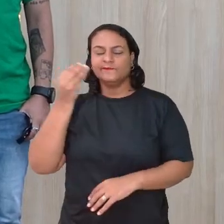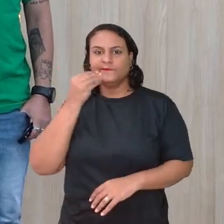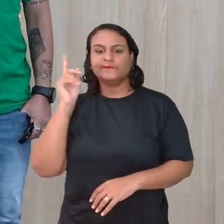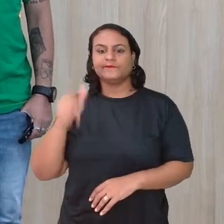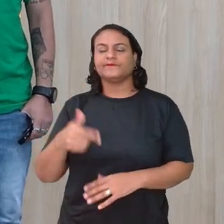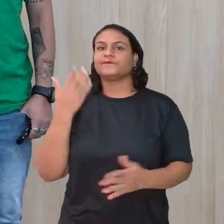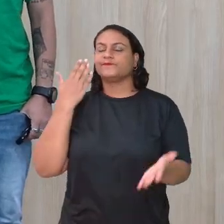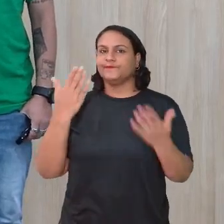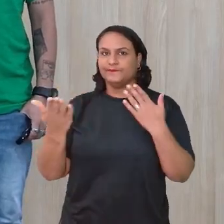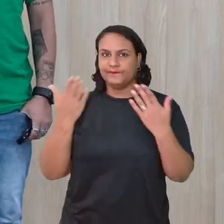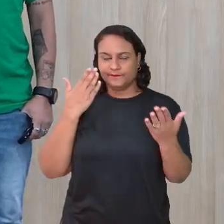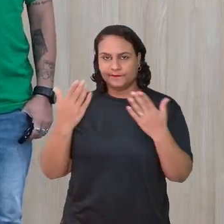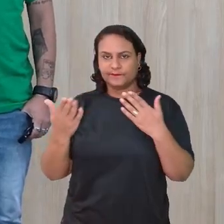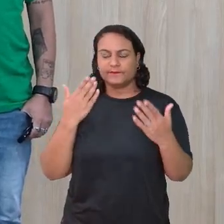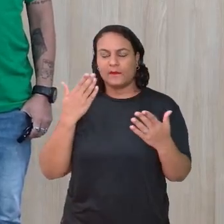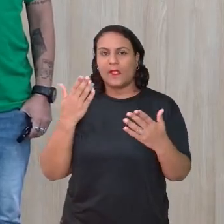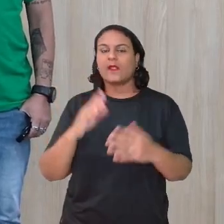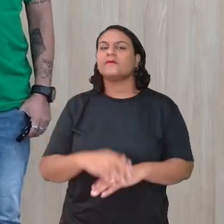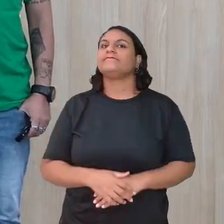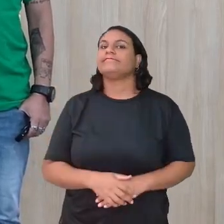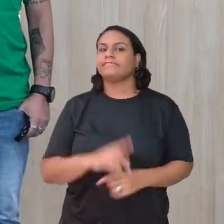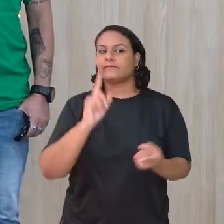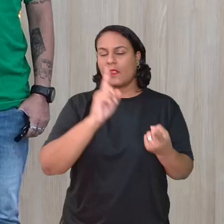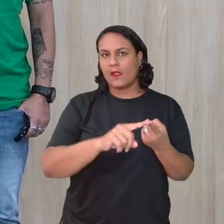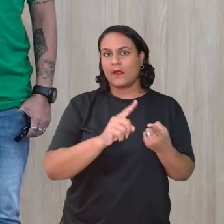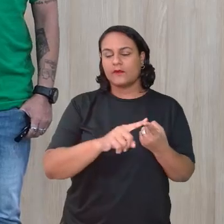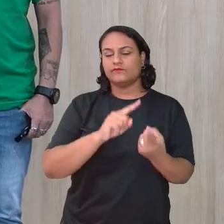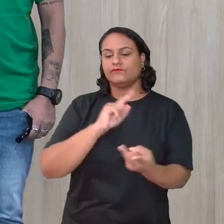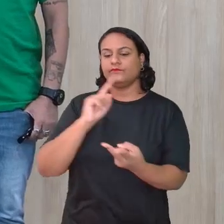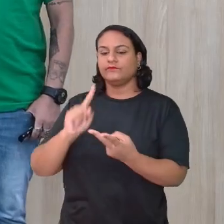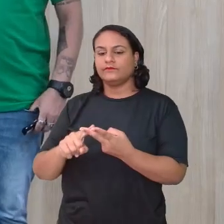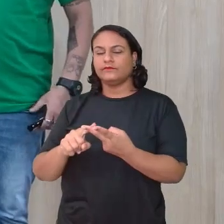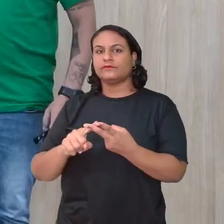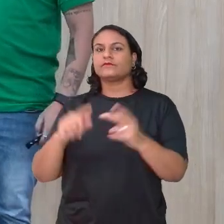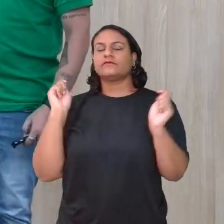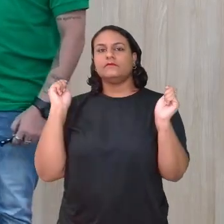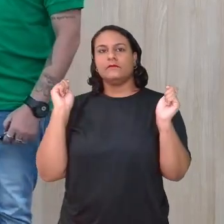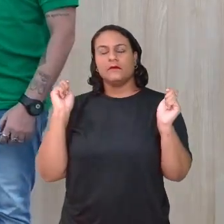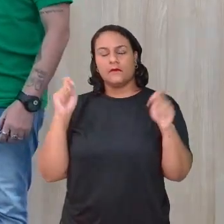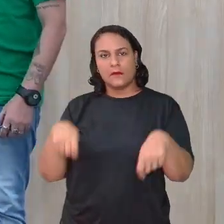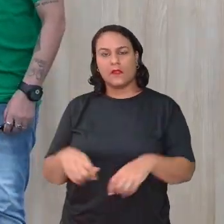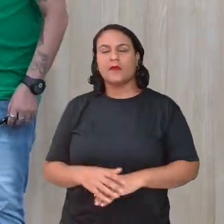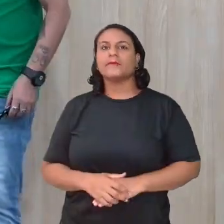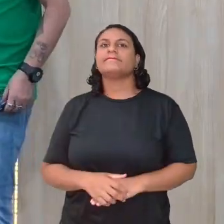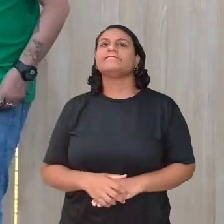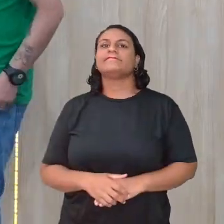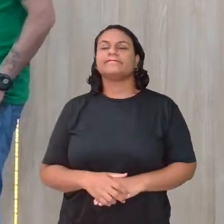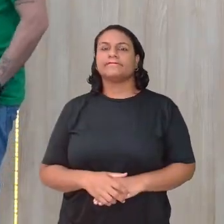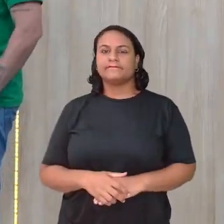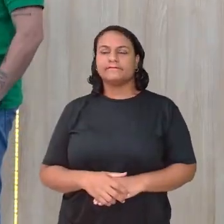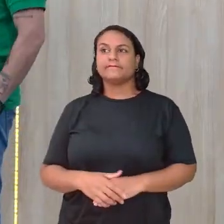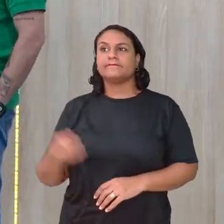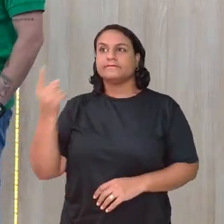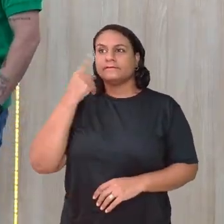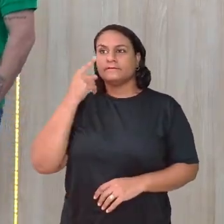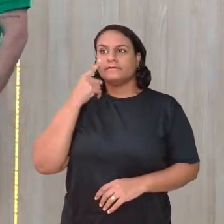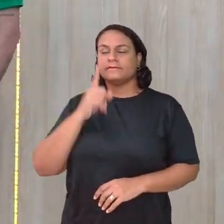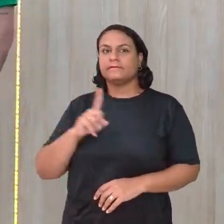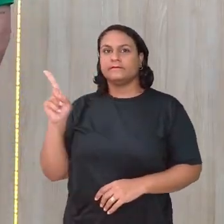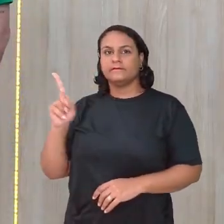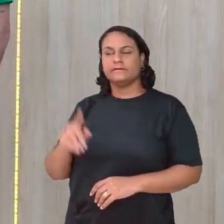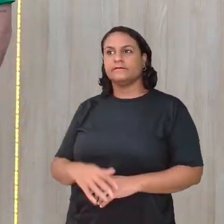uma comparação entre os casos possíveis e os casos favoráveis. Então vamos ver aqui, né? Então, como a gente